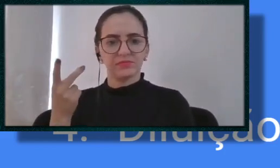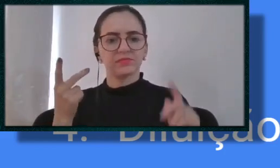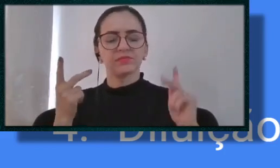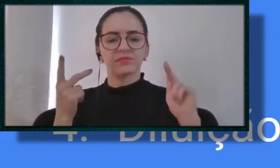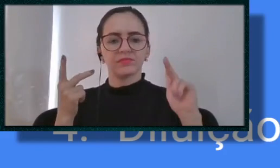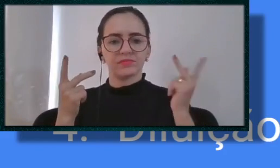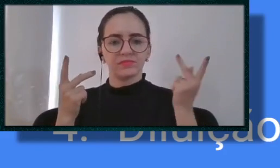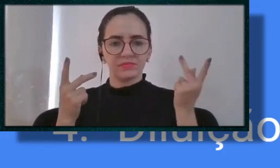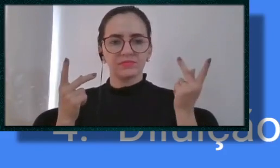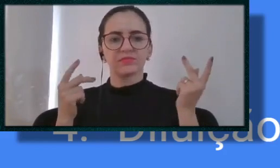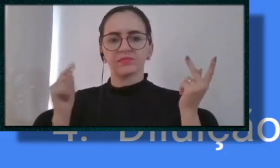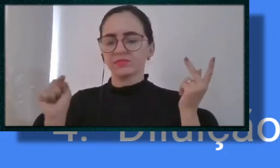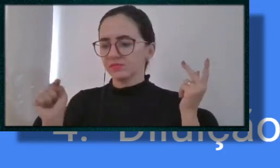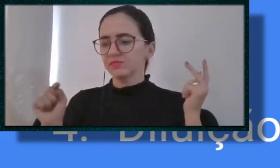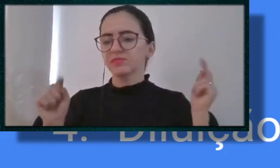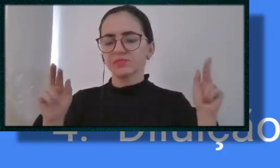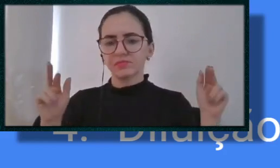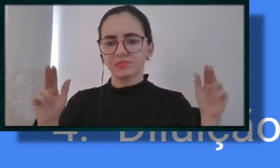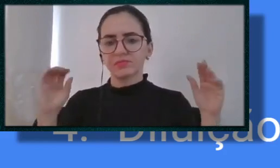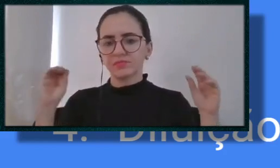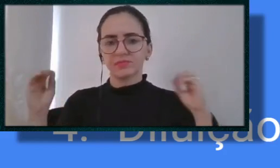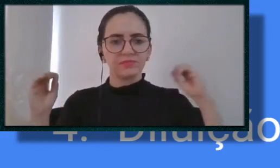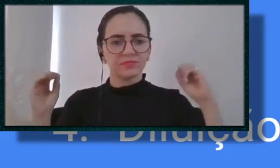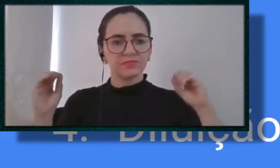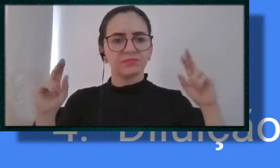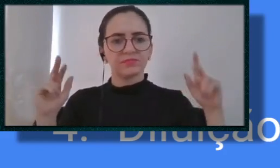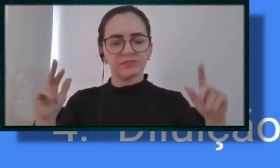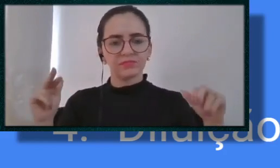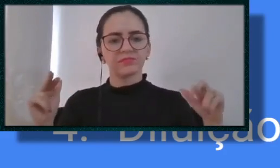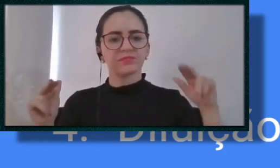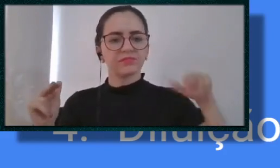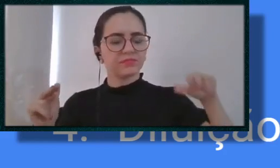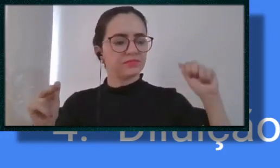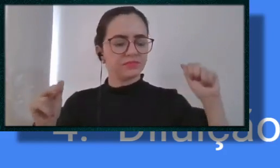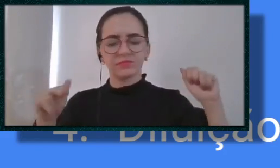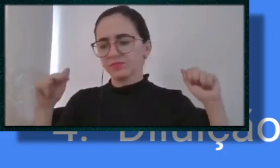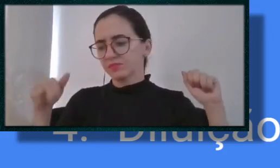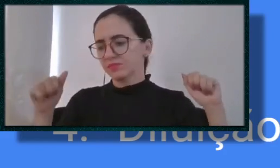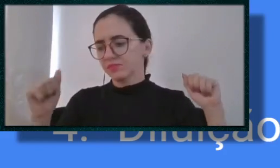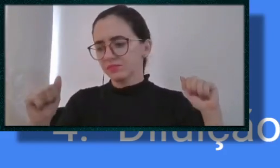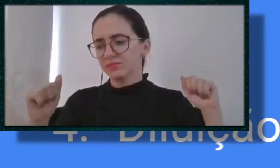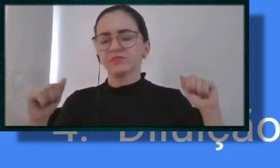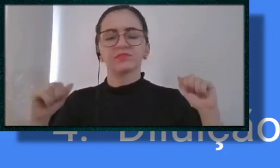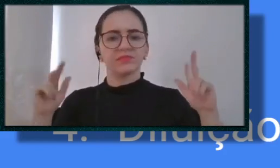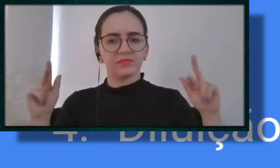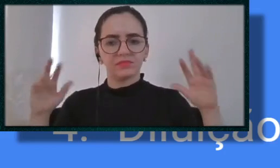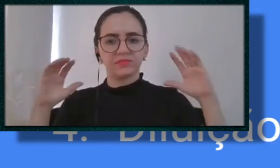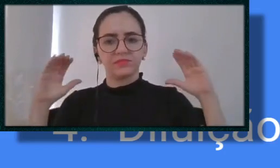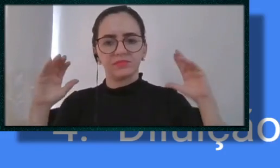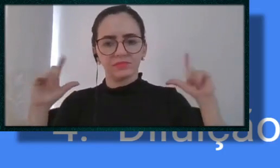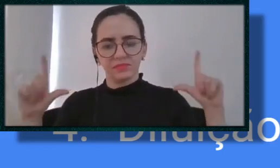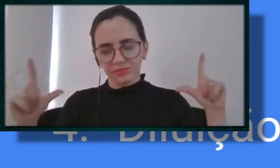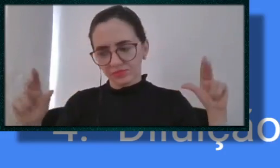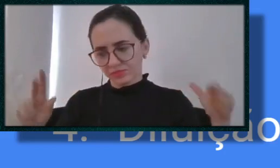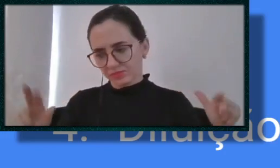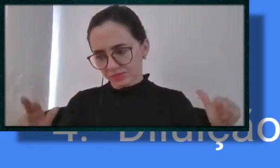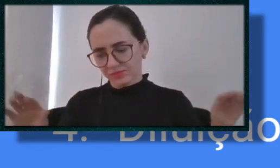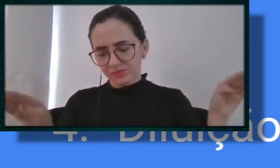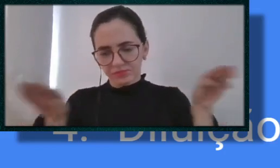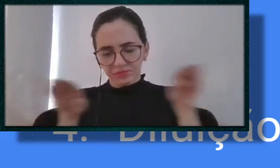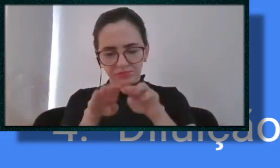quantidade de oxigênio dos dois lados e a mesma quantidade de Na e de Cl dos dois lados. É uma das primeiras leis ponderais,